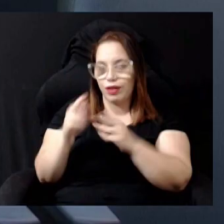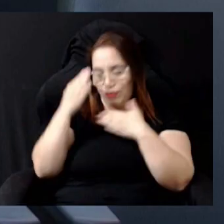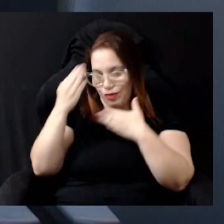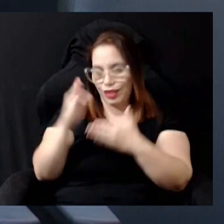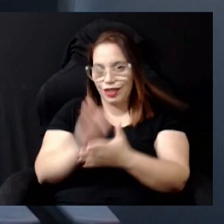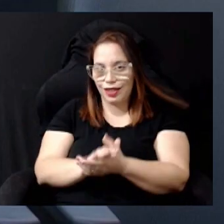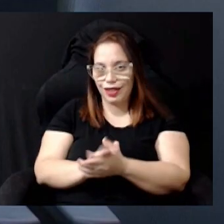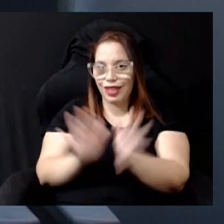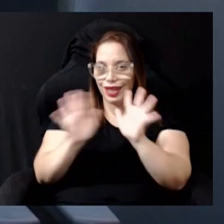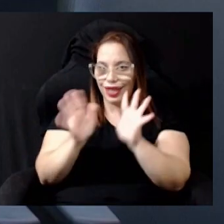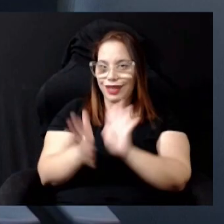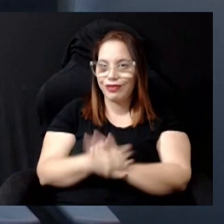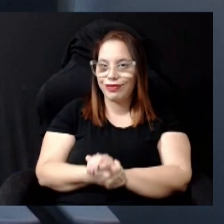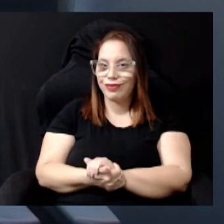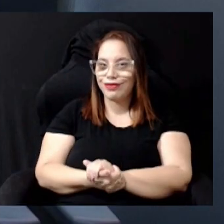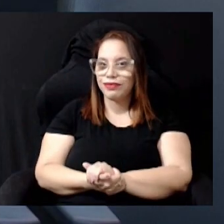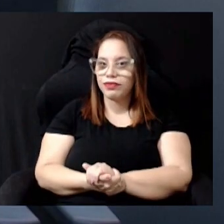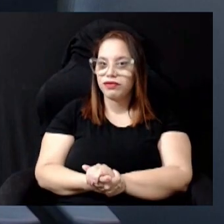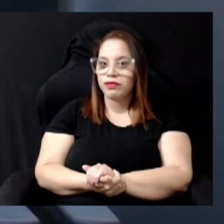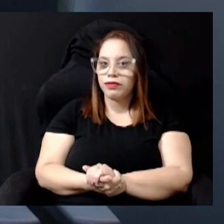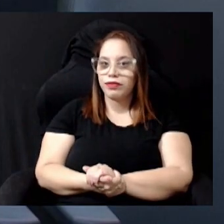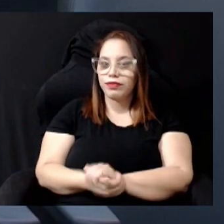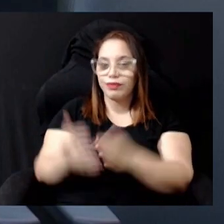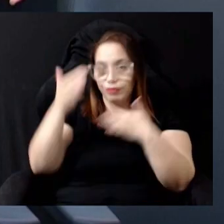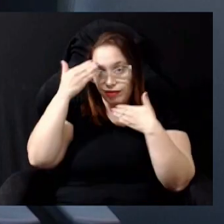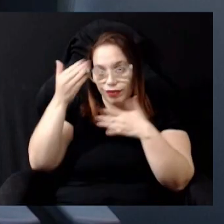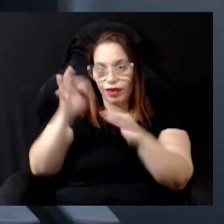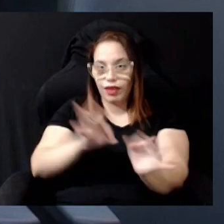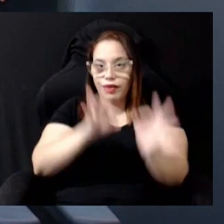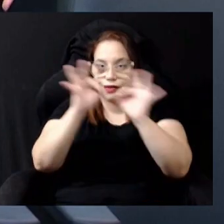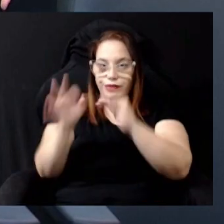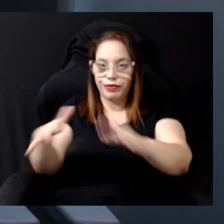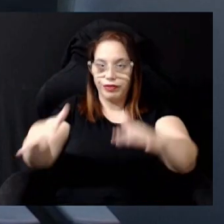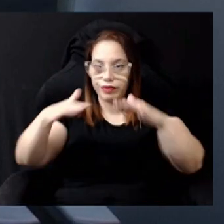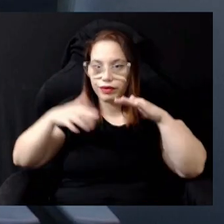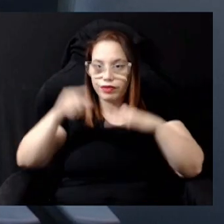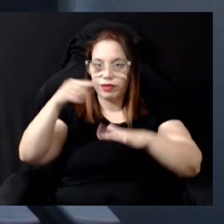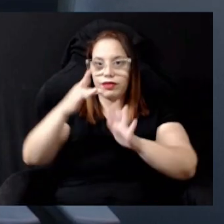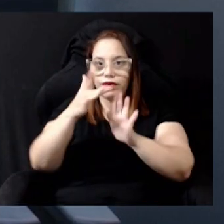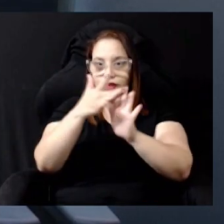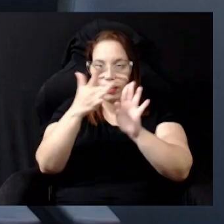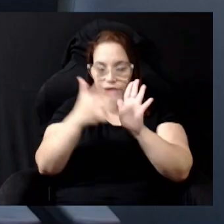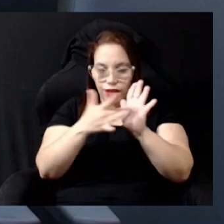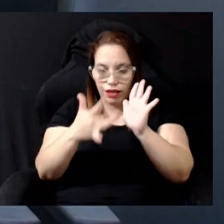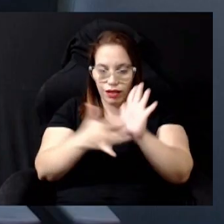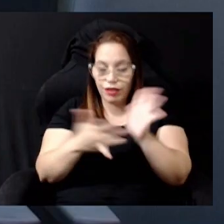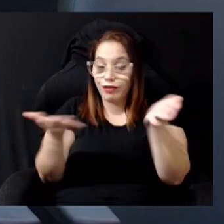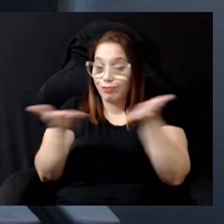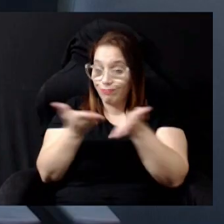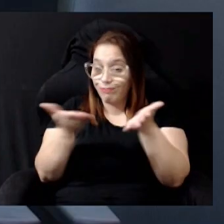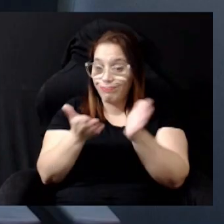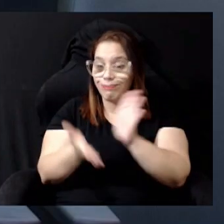abraço. Muito obrigado pela sua companhia. Esse foi o nosso Em Pauta de hoje,